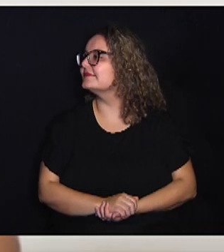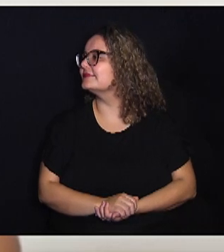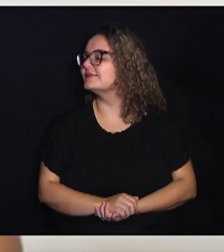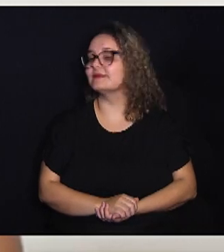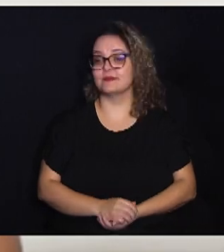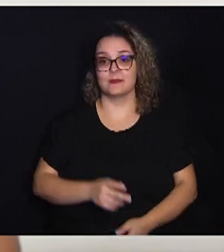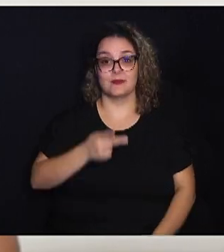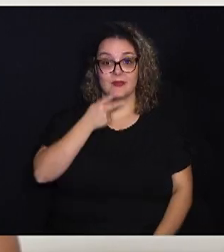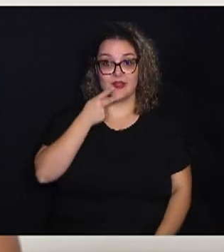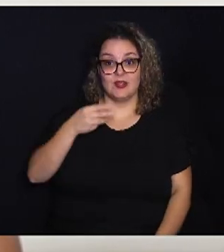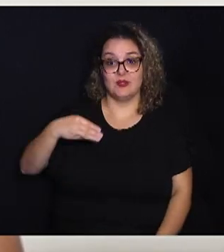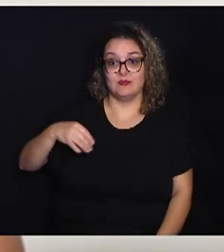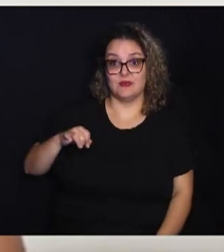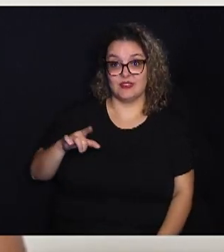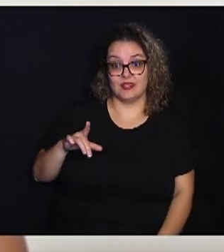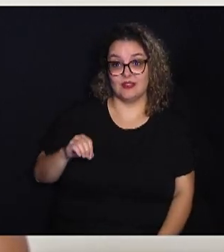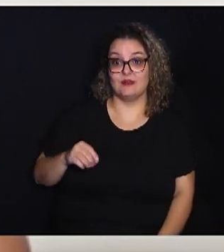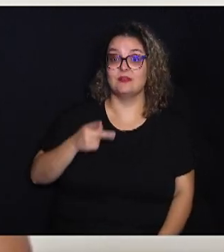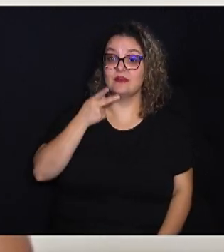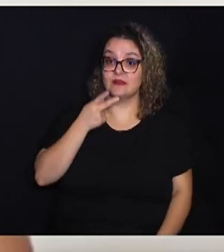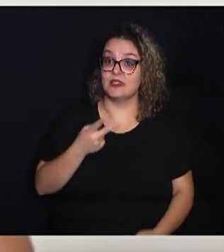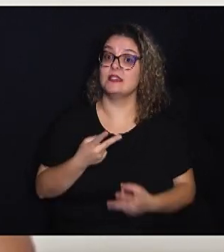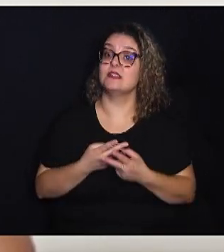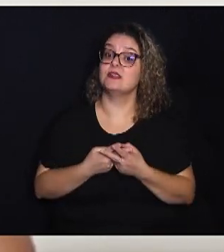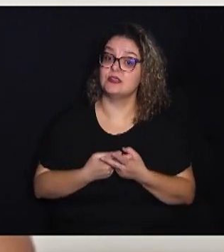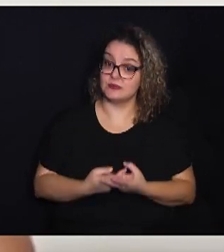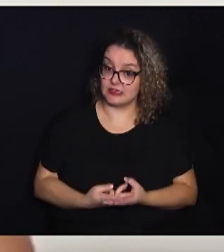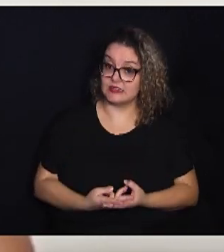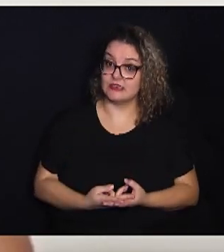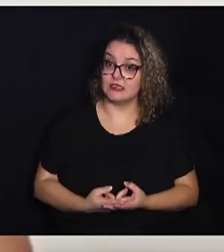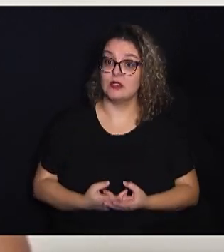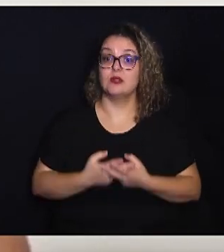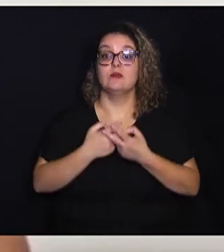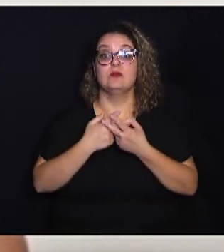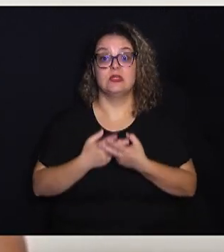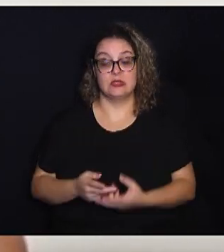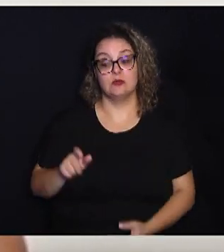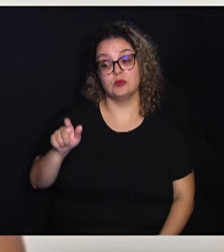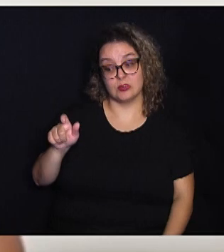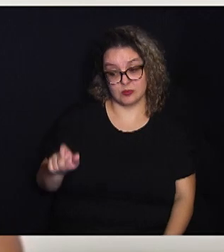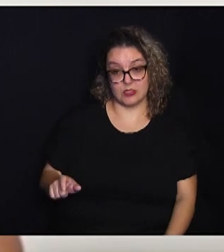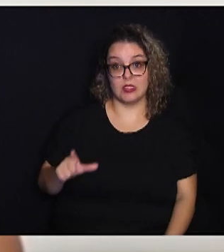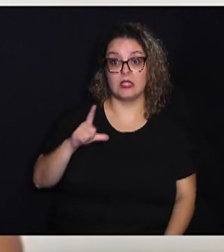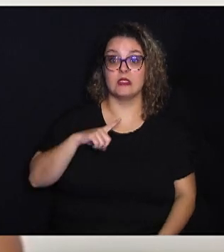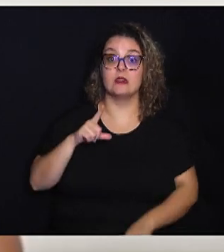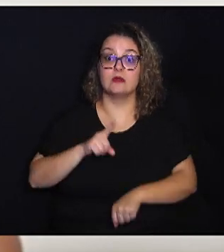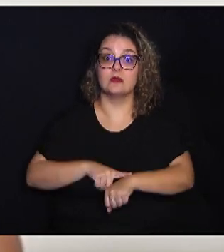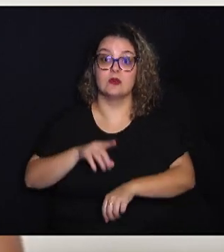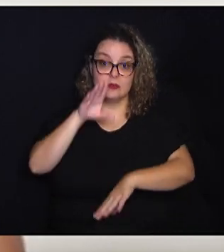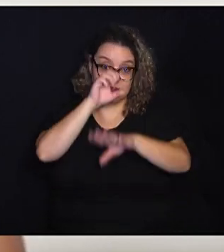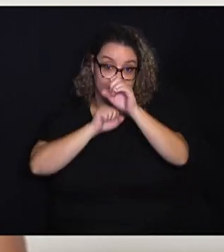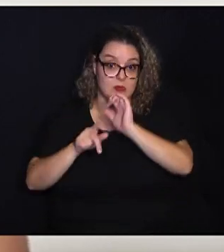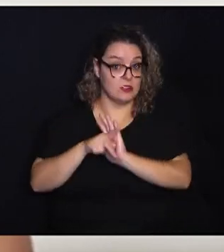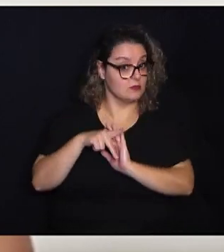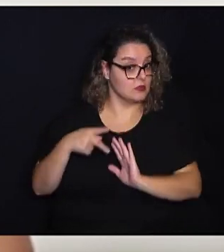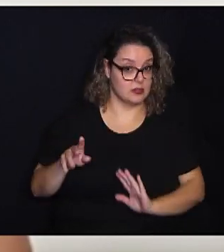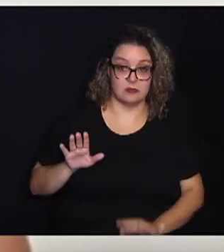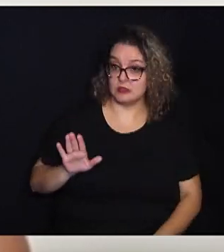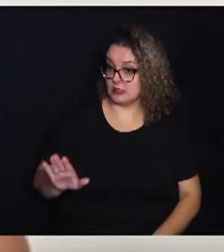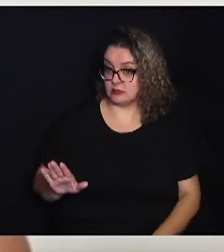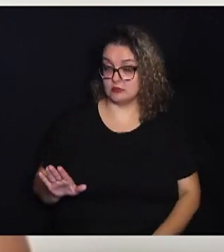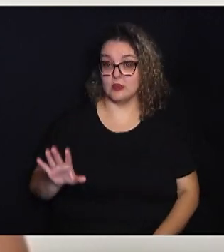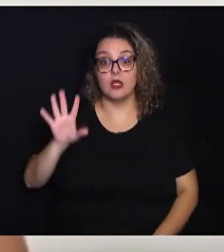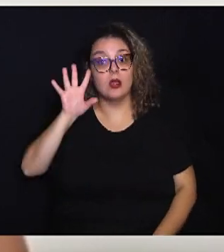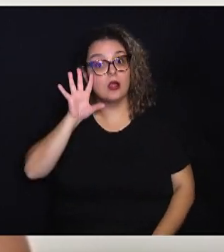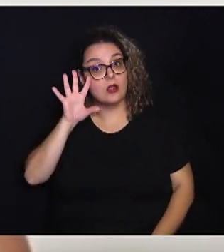Falar de mielo é falar de paciência. Paciência porque o indivíduo ele tem seu tempo de aprendizado. E